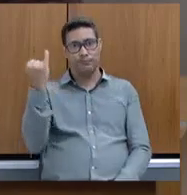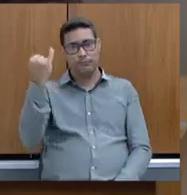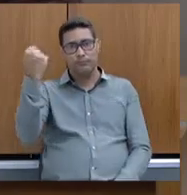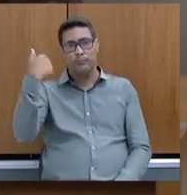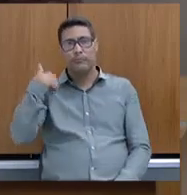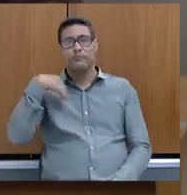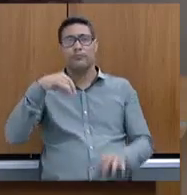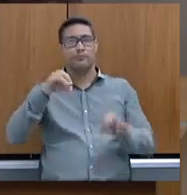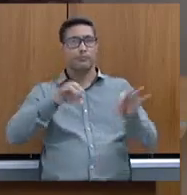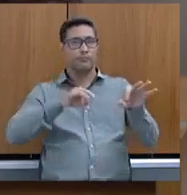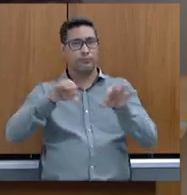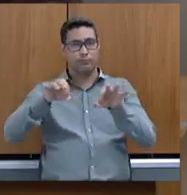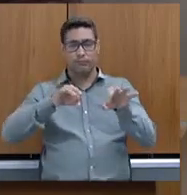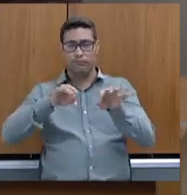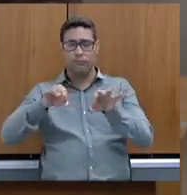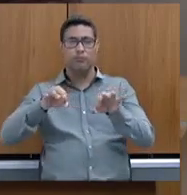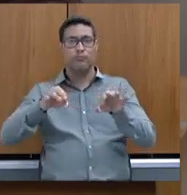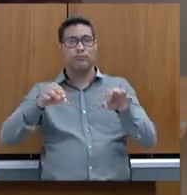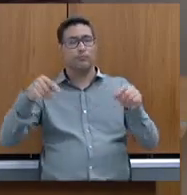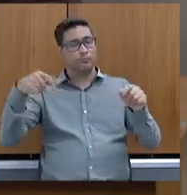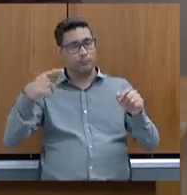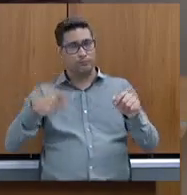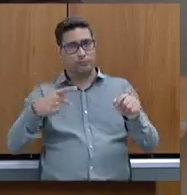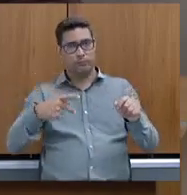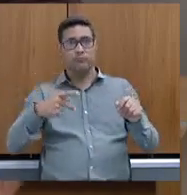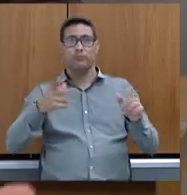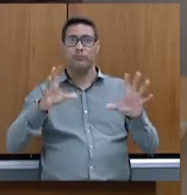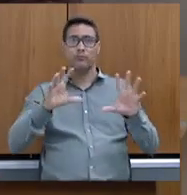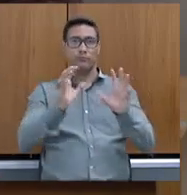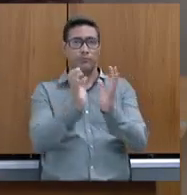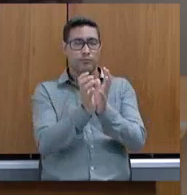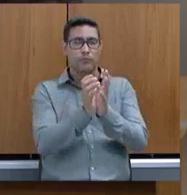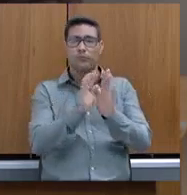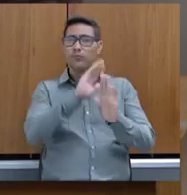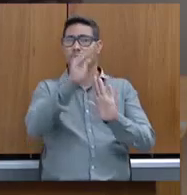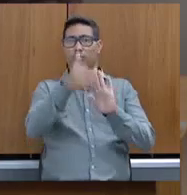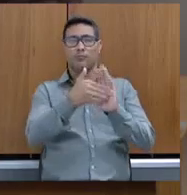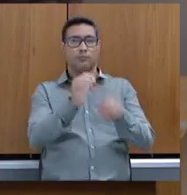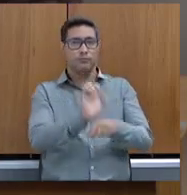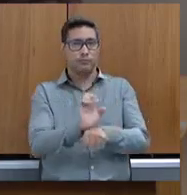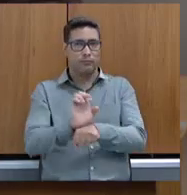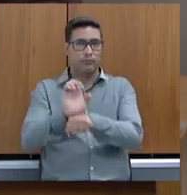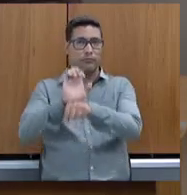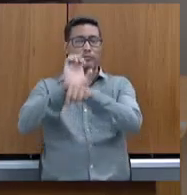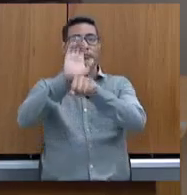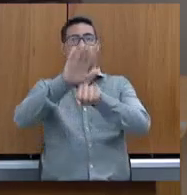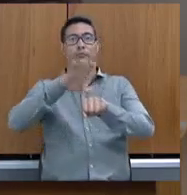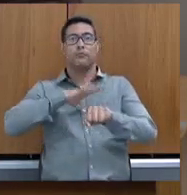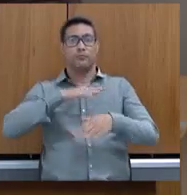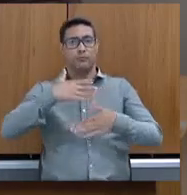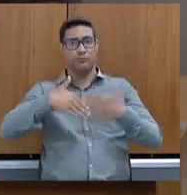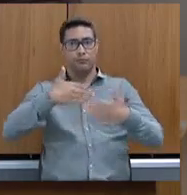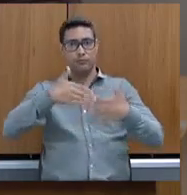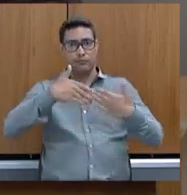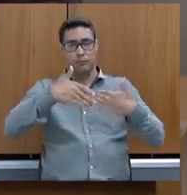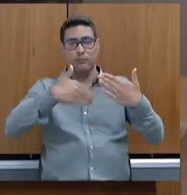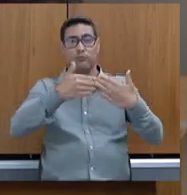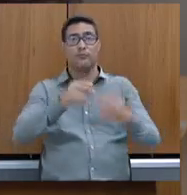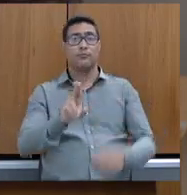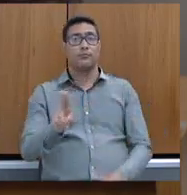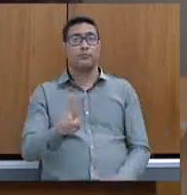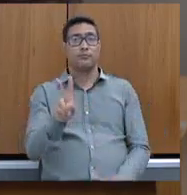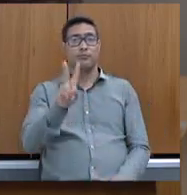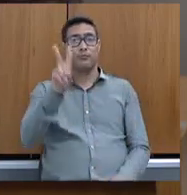casa e para essa comissão e Claro no estado todo para o desenvolvimento e para valorização